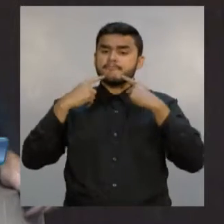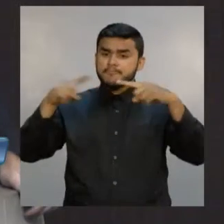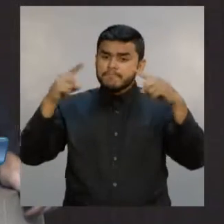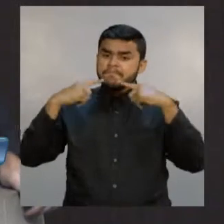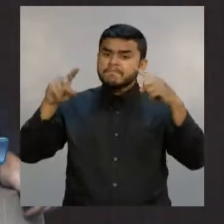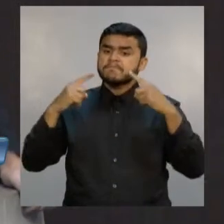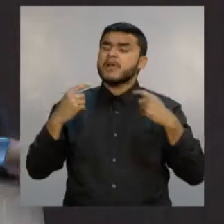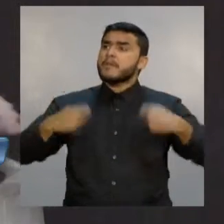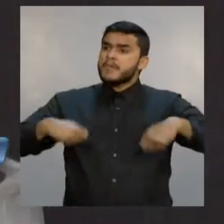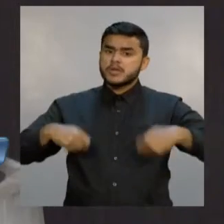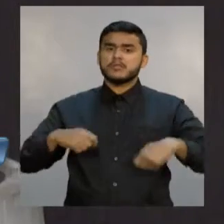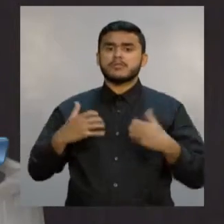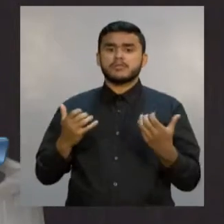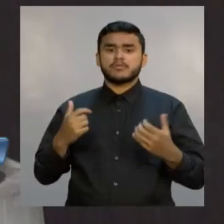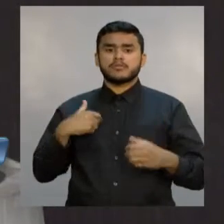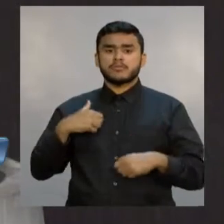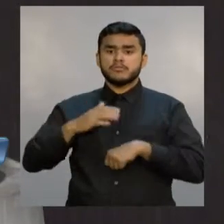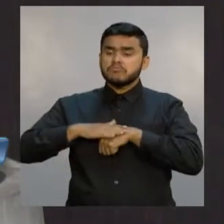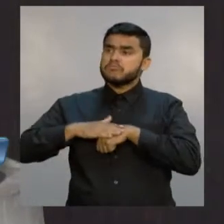maior participação